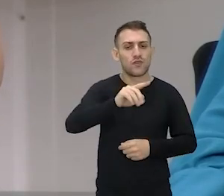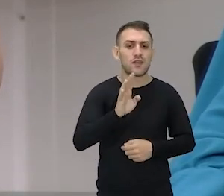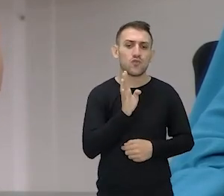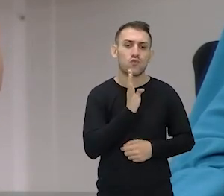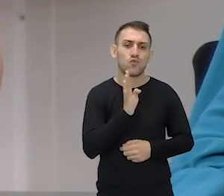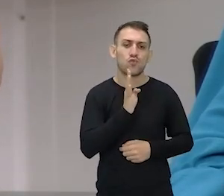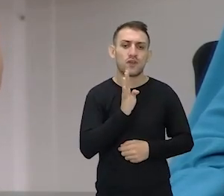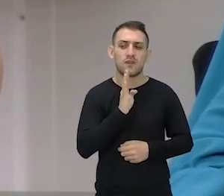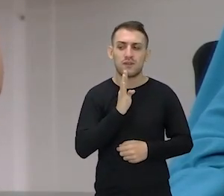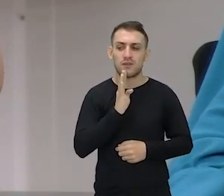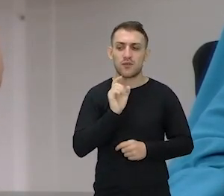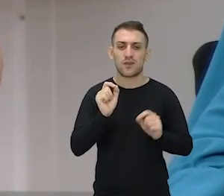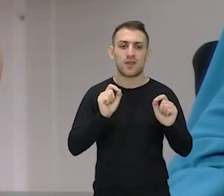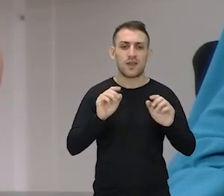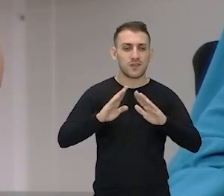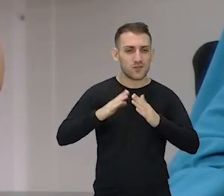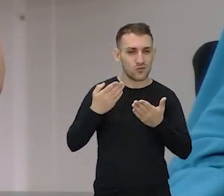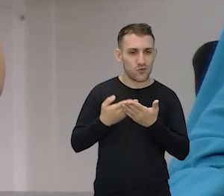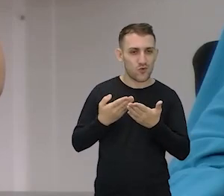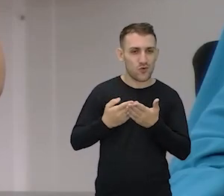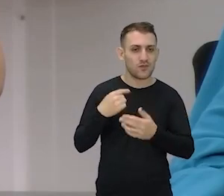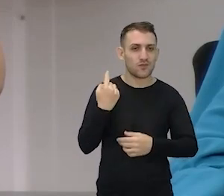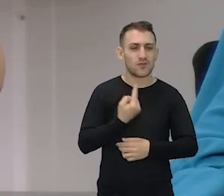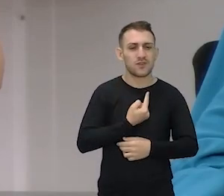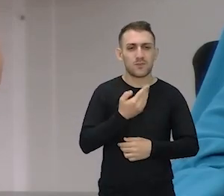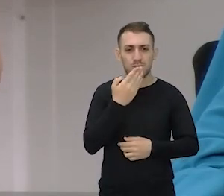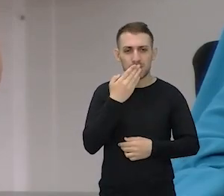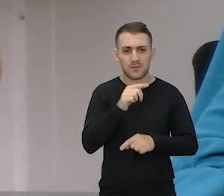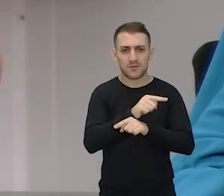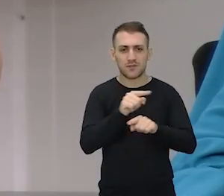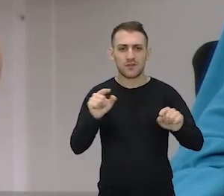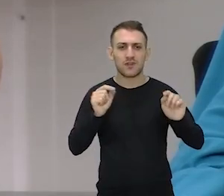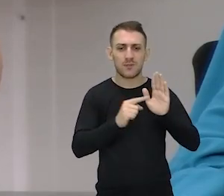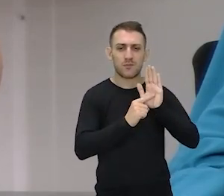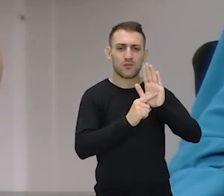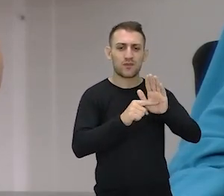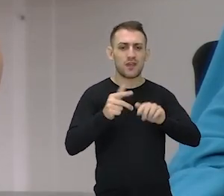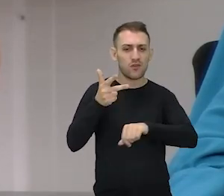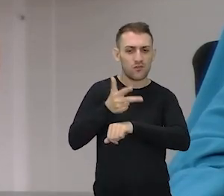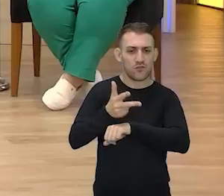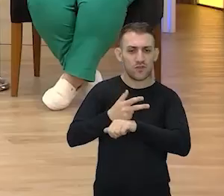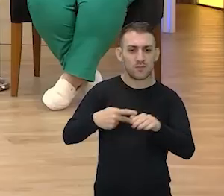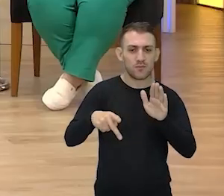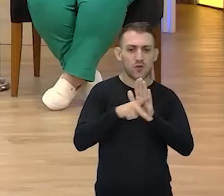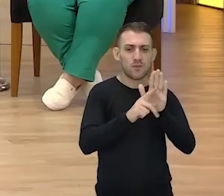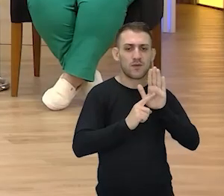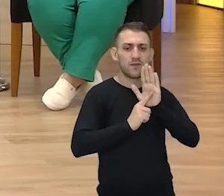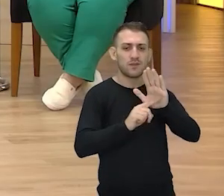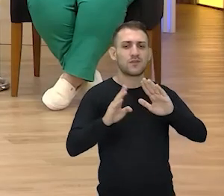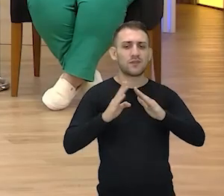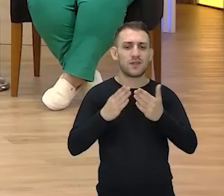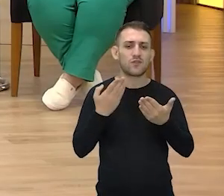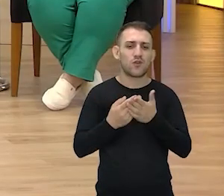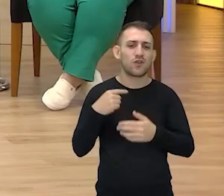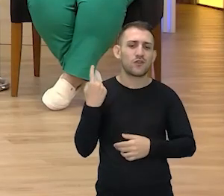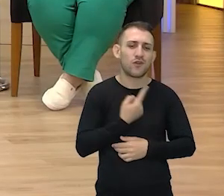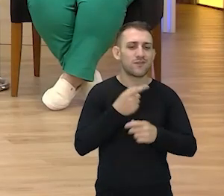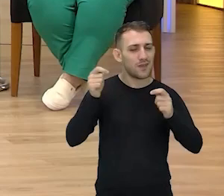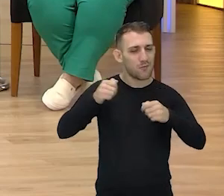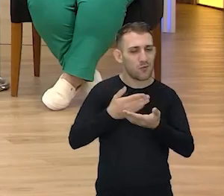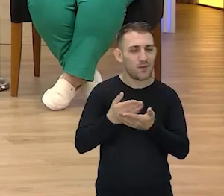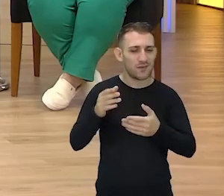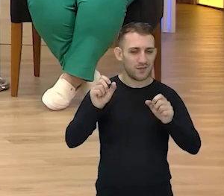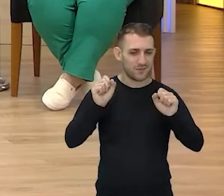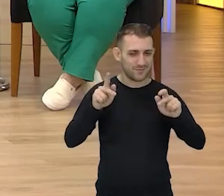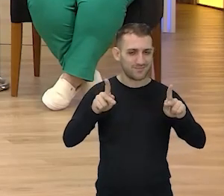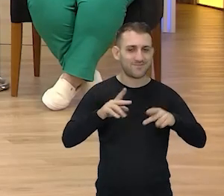conhecerem um pouquinho a nossa escola, eu vou pedir para passar o vídeo de apresentação da nossa escola, para a gente iniciar.